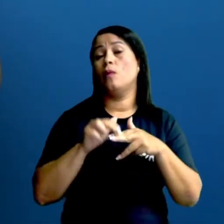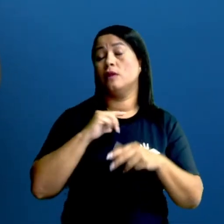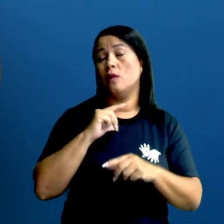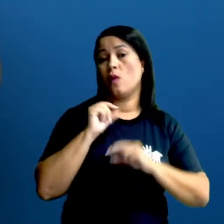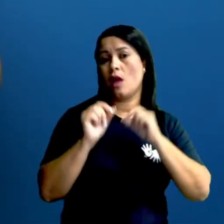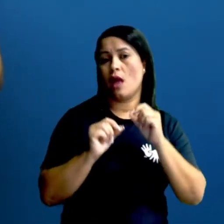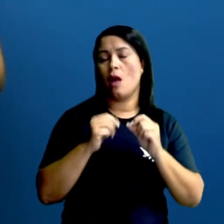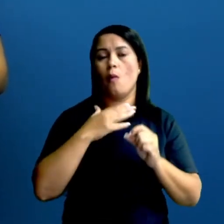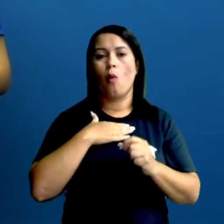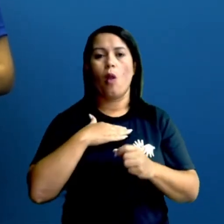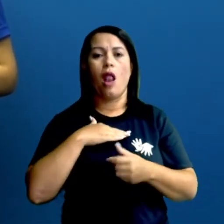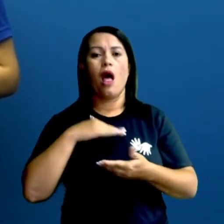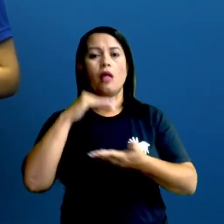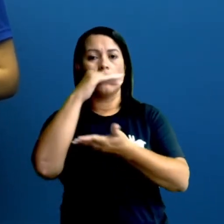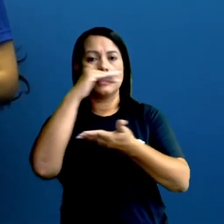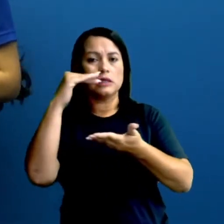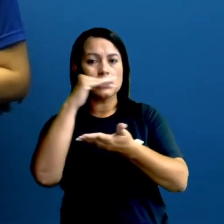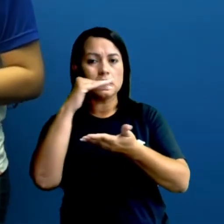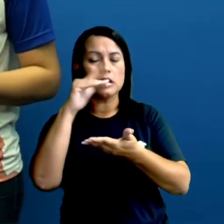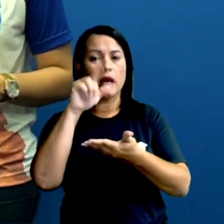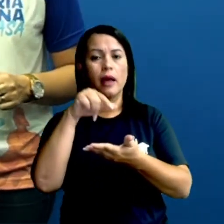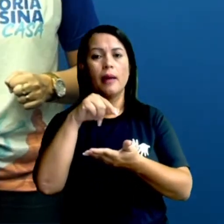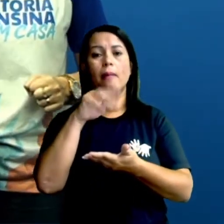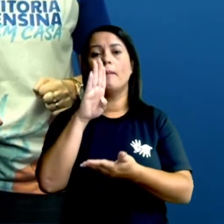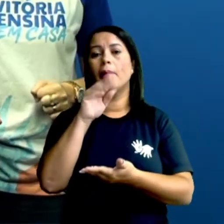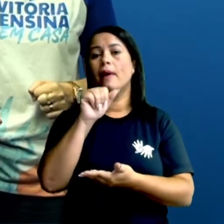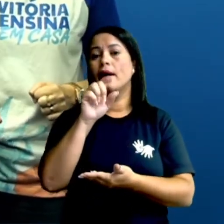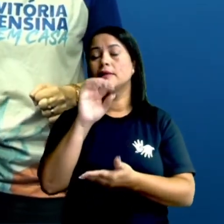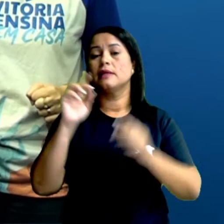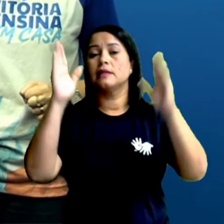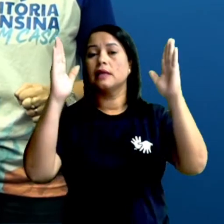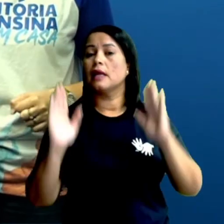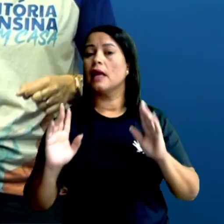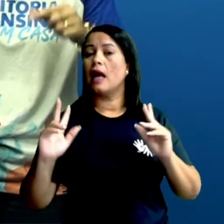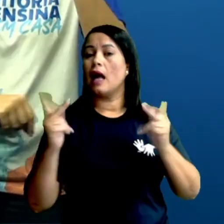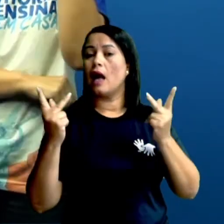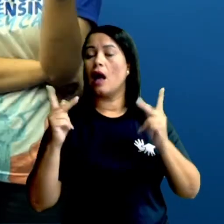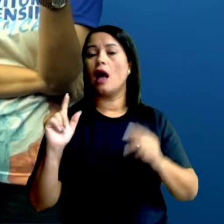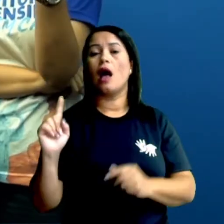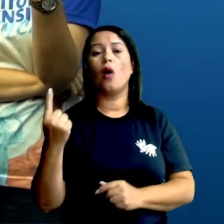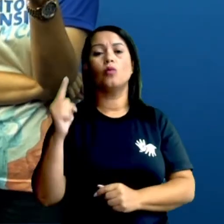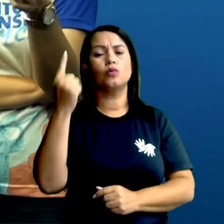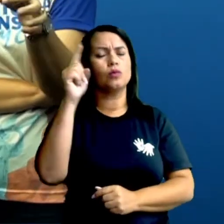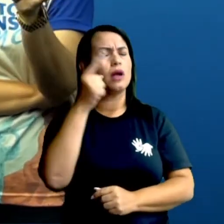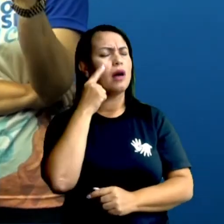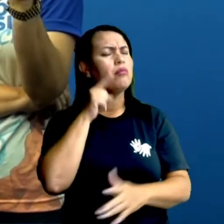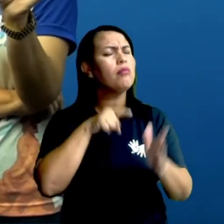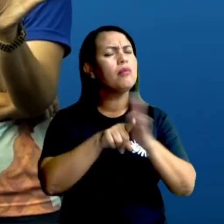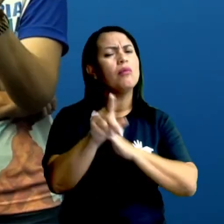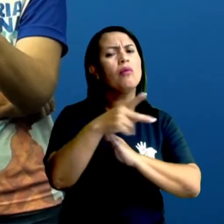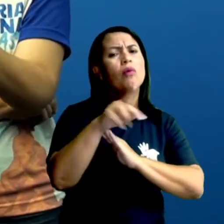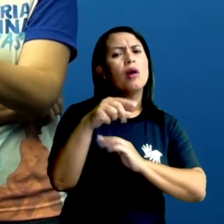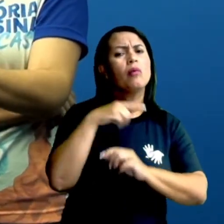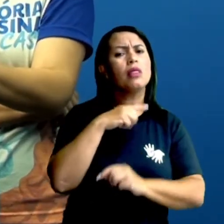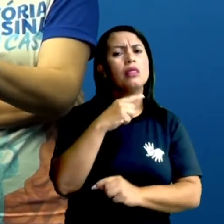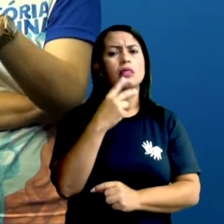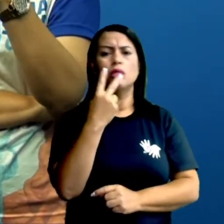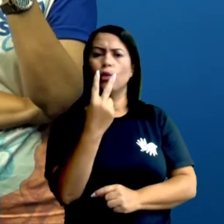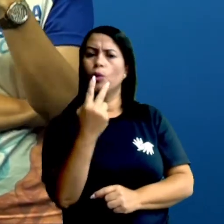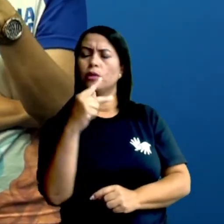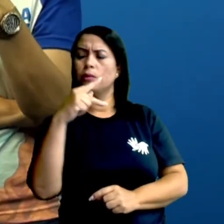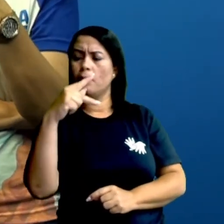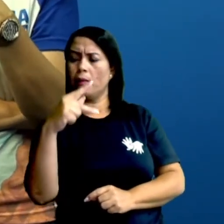ó, esse meu lado com esse aqui eu chamo de quê? De altura, tá certo? Ô, professor, e por que tem